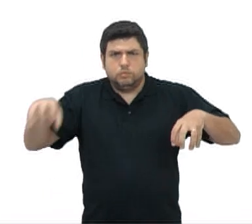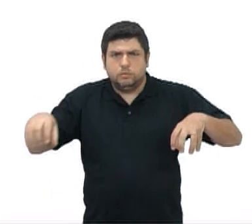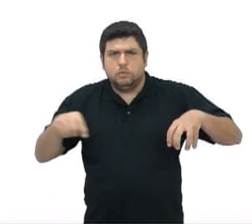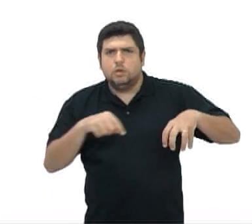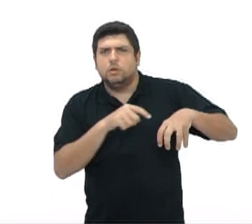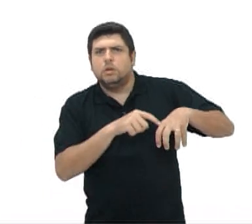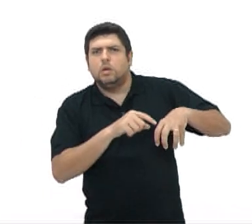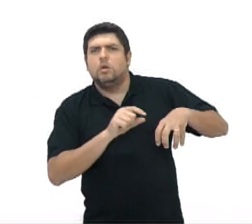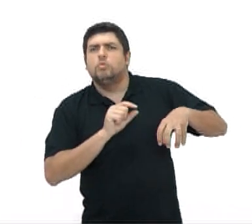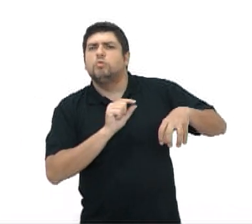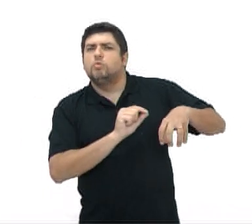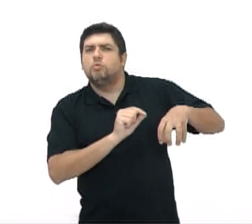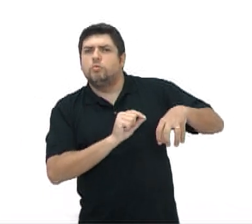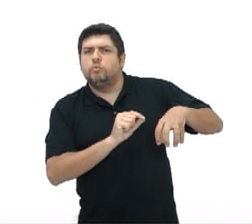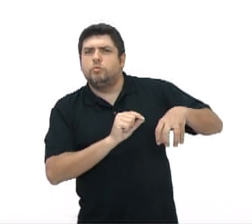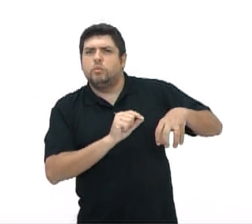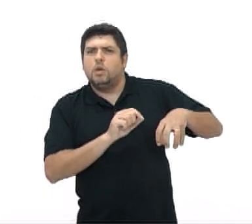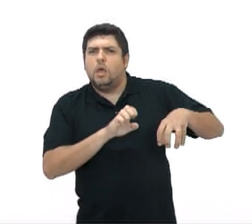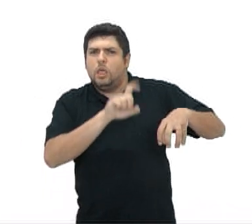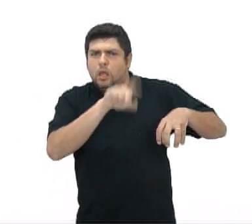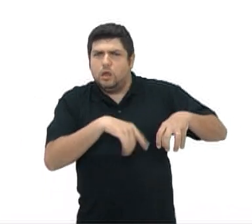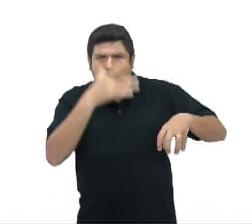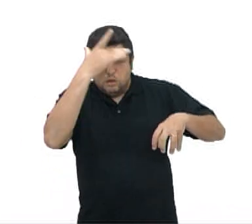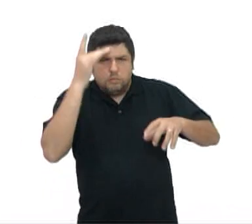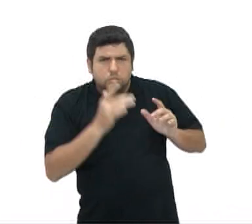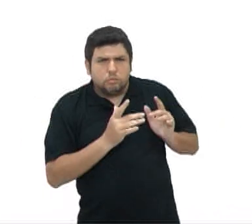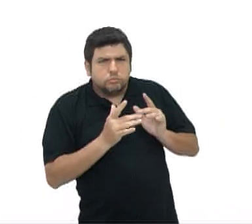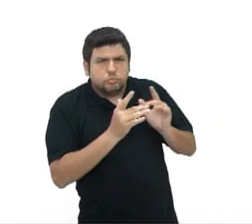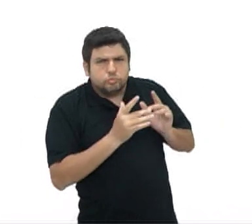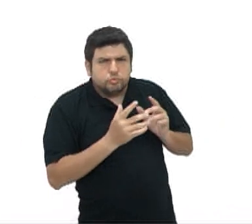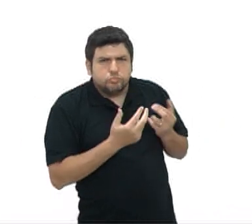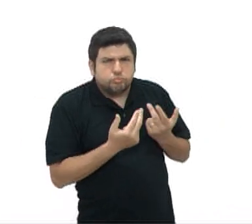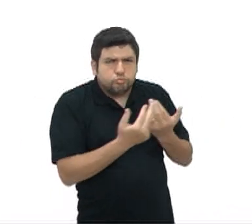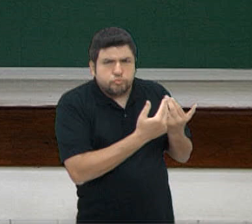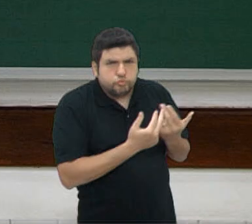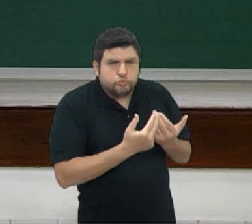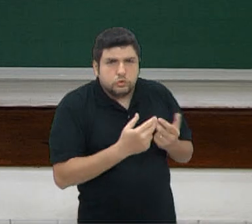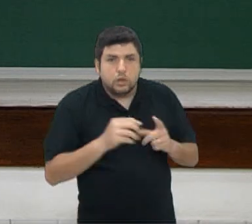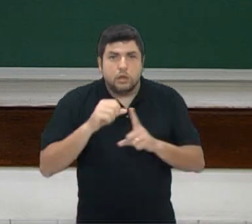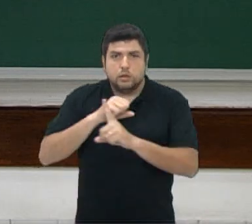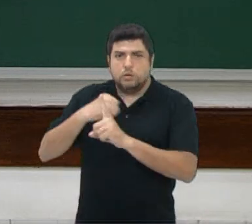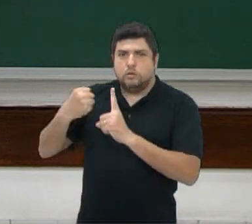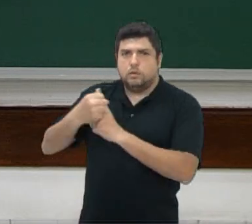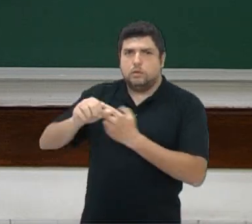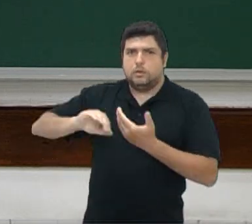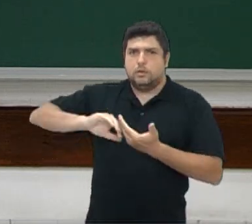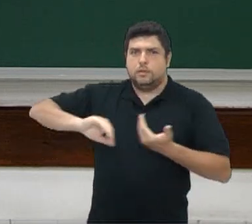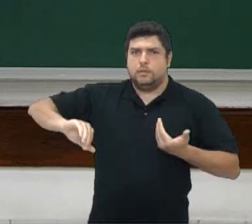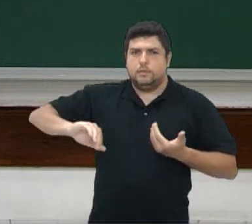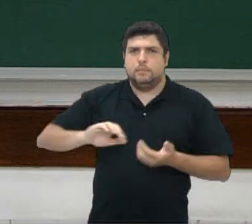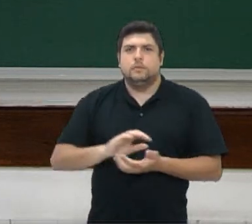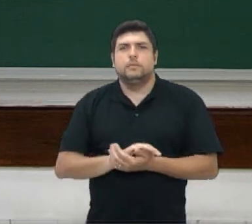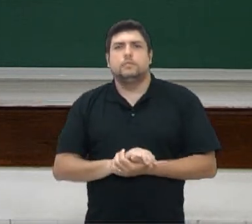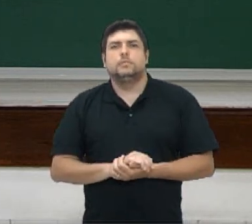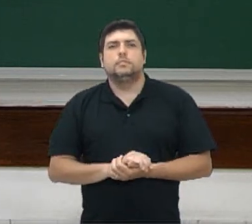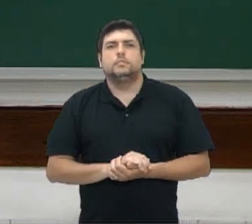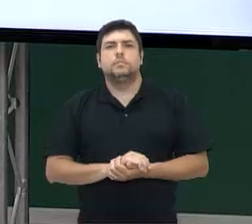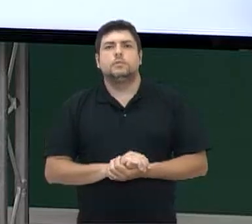de situação semelhante aos indivíduos que a pertencem e são totalmente separados da sociedade. Beleza? Vamos lá,